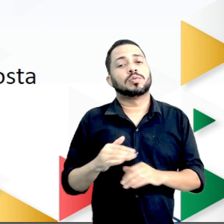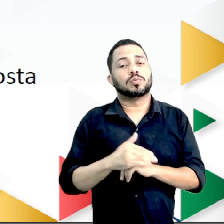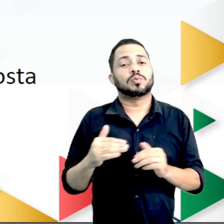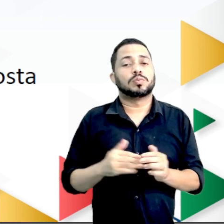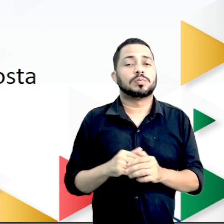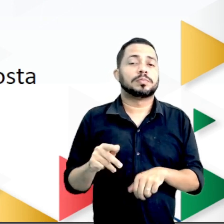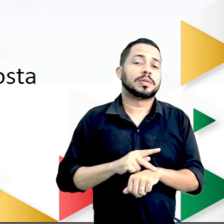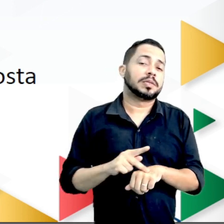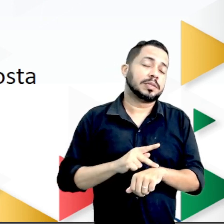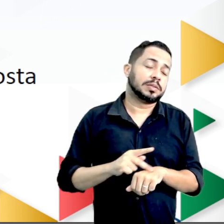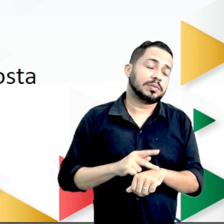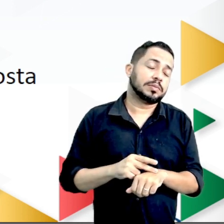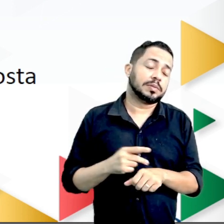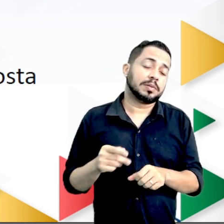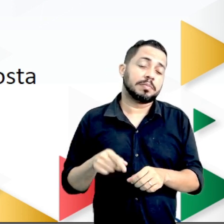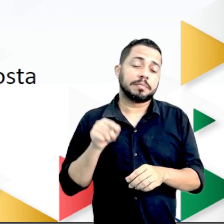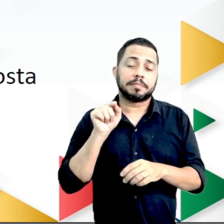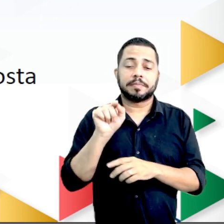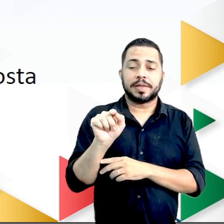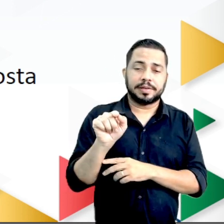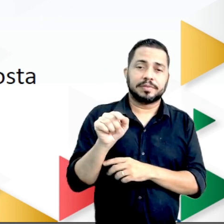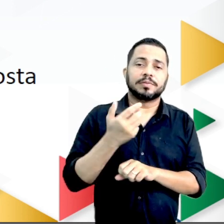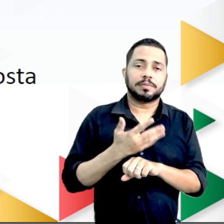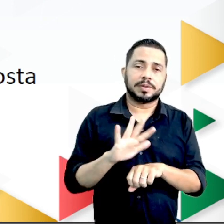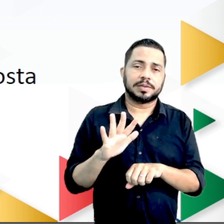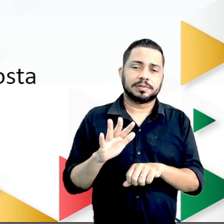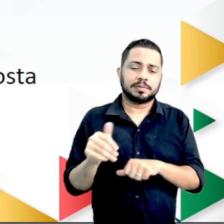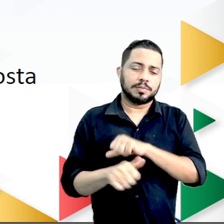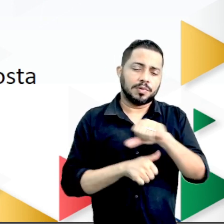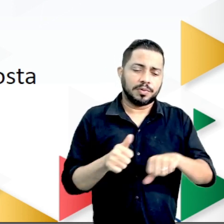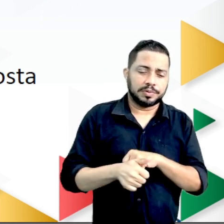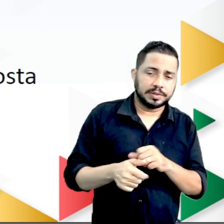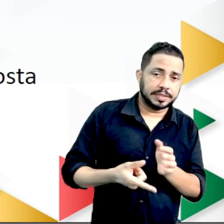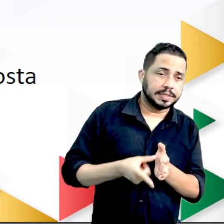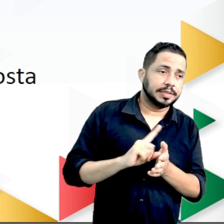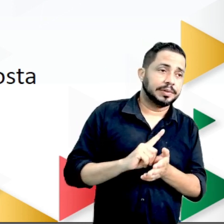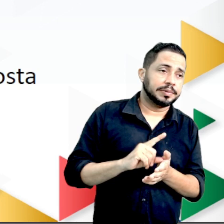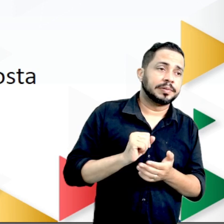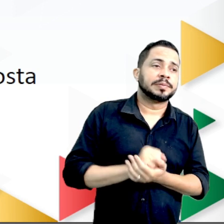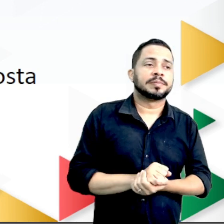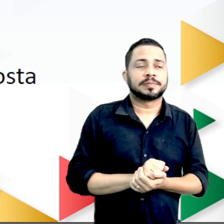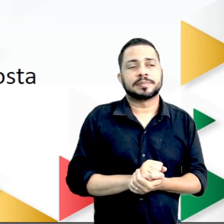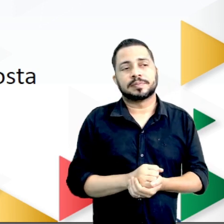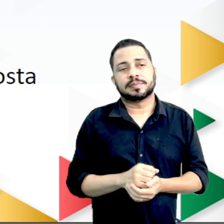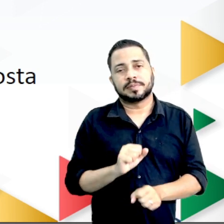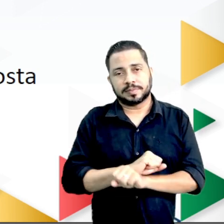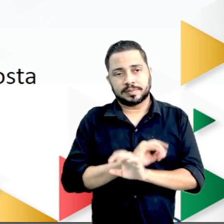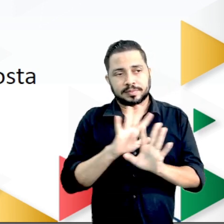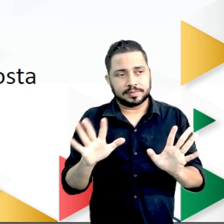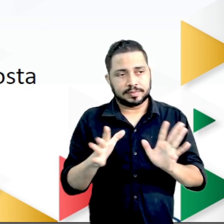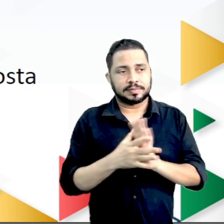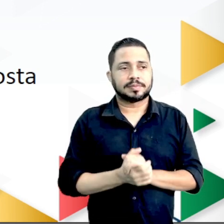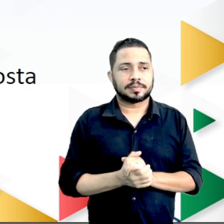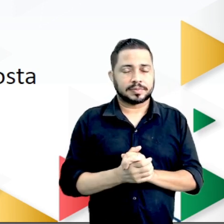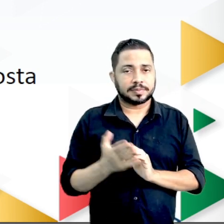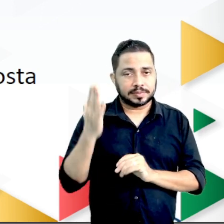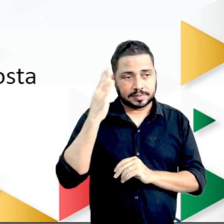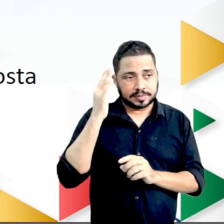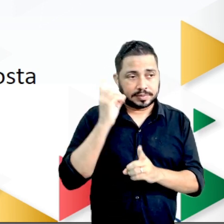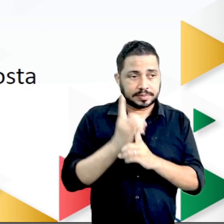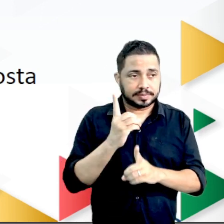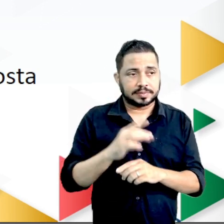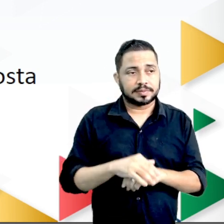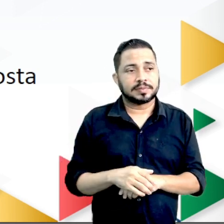preto, e o que era no meio preto ficou branco. Essa é a oposta da anterior. Ficou claro agora? Deu para